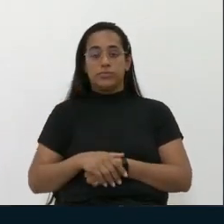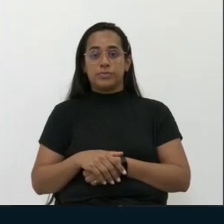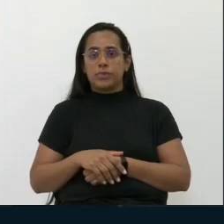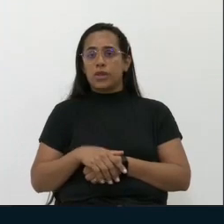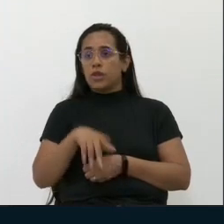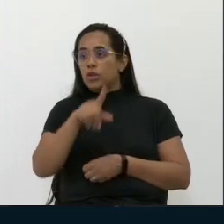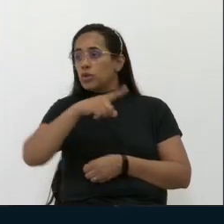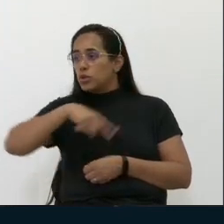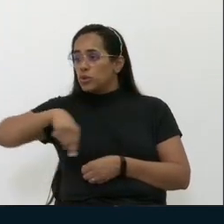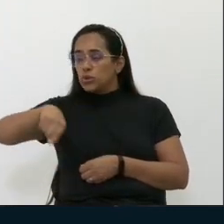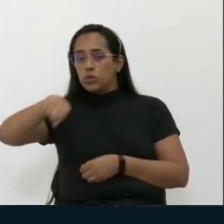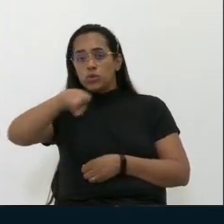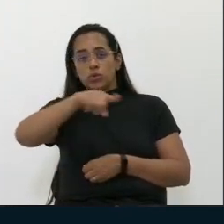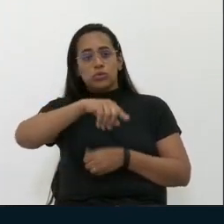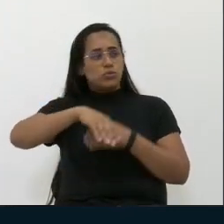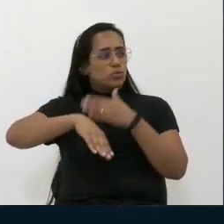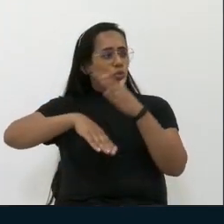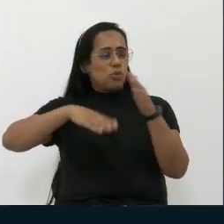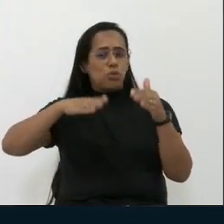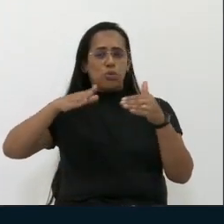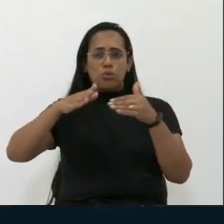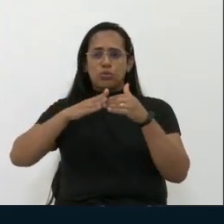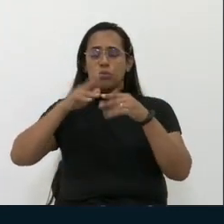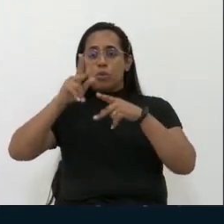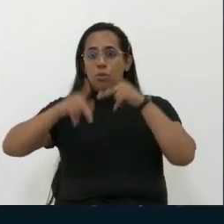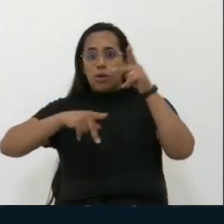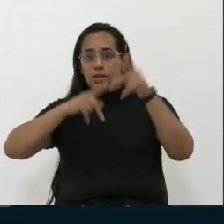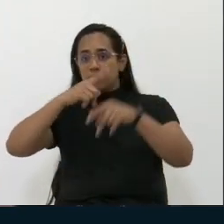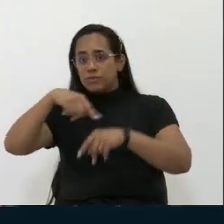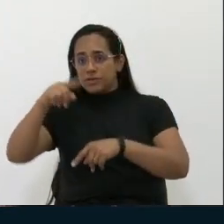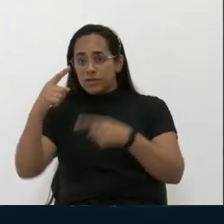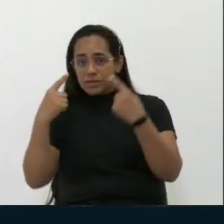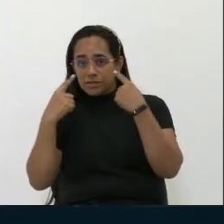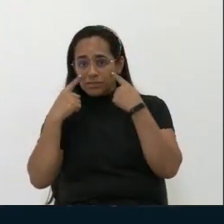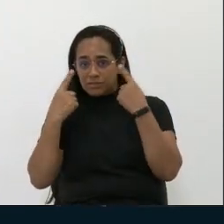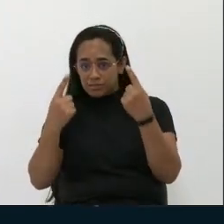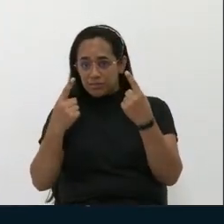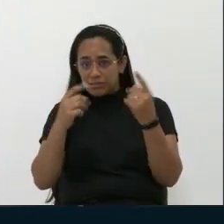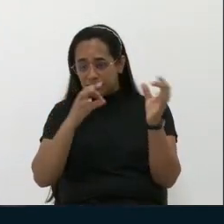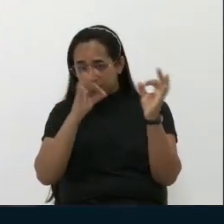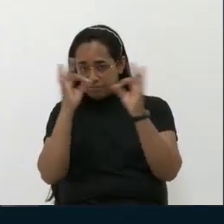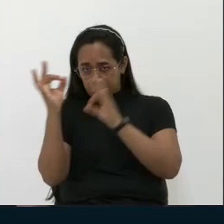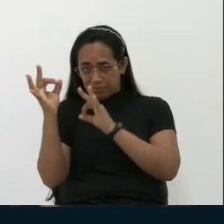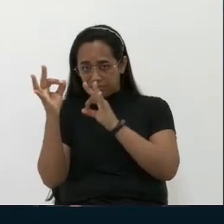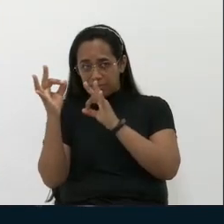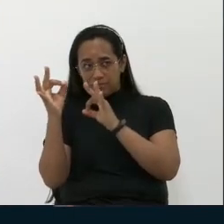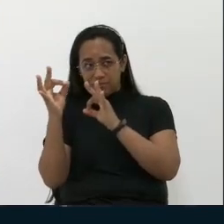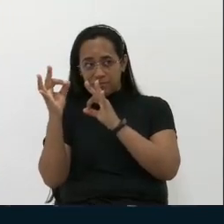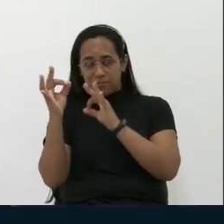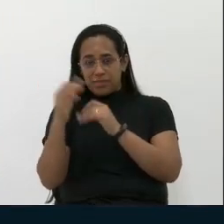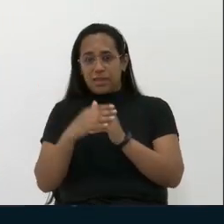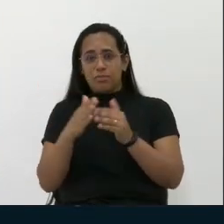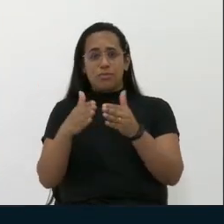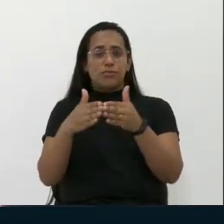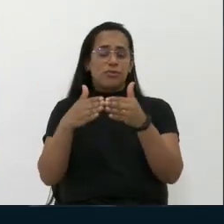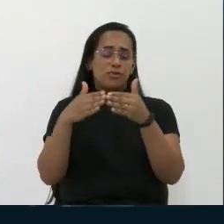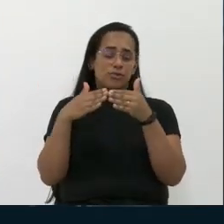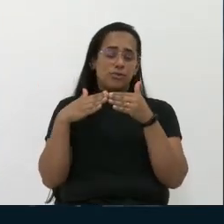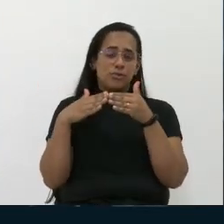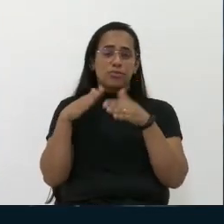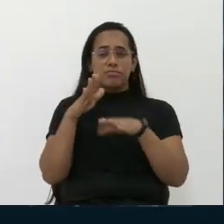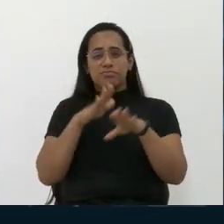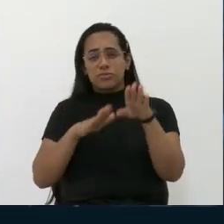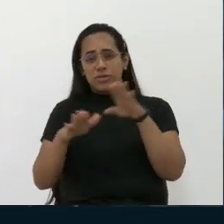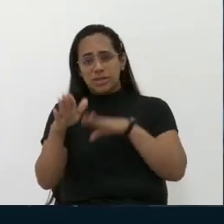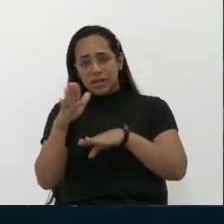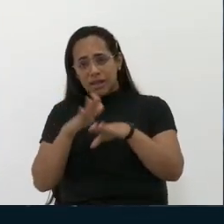unir. População, vocês que nos assistem, por favor, tenham cuidado, usem repelente.